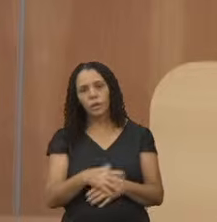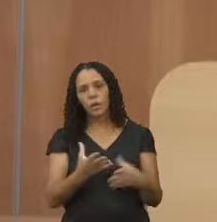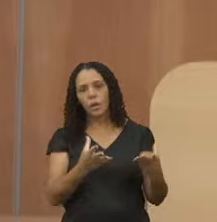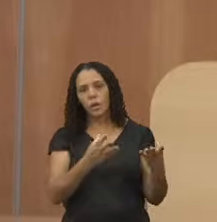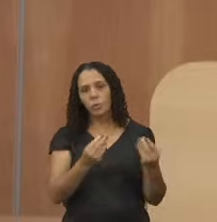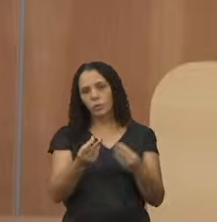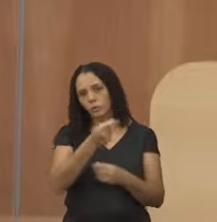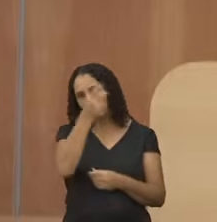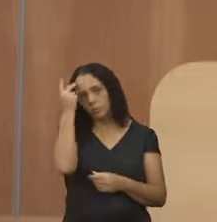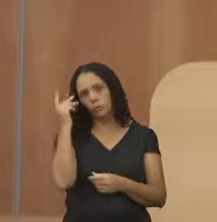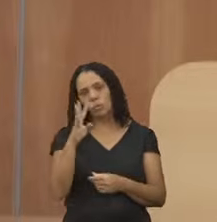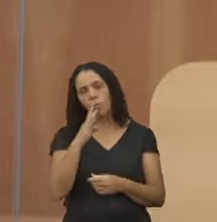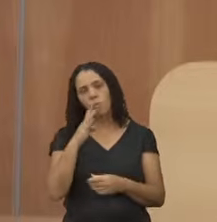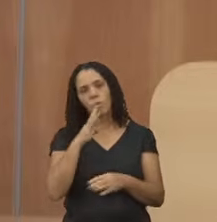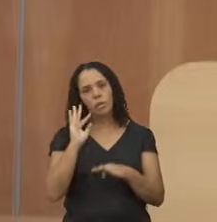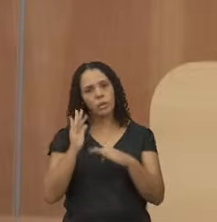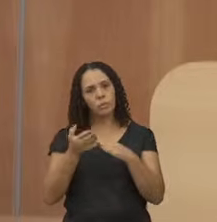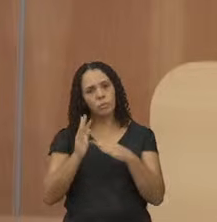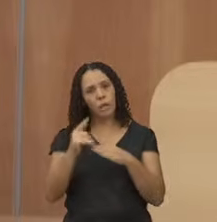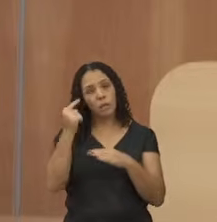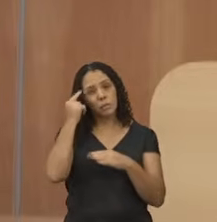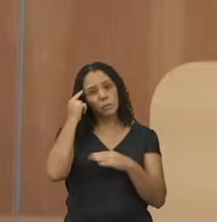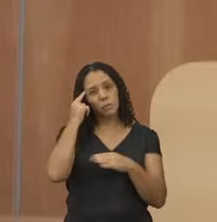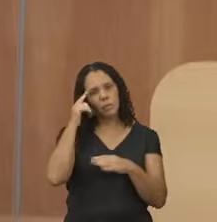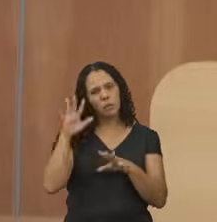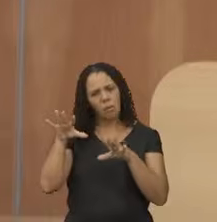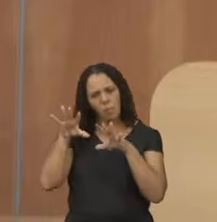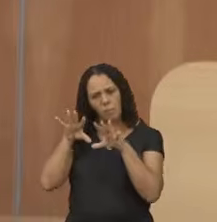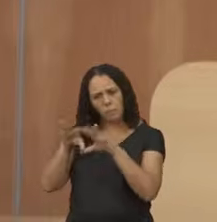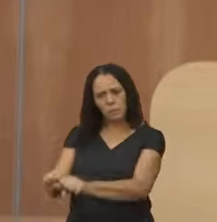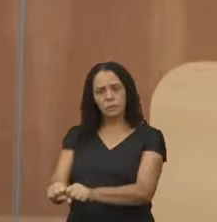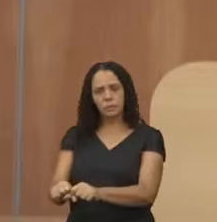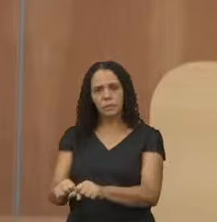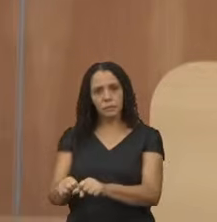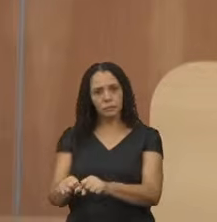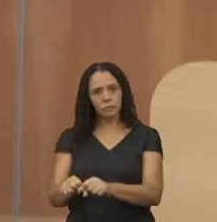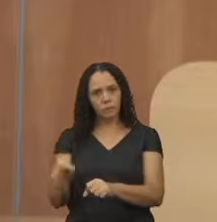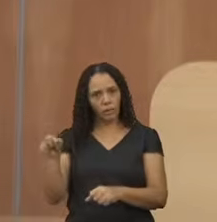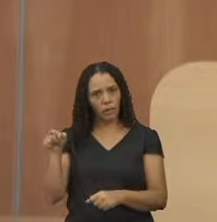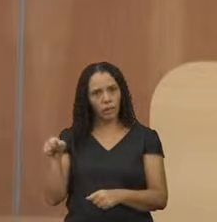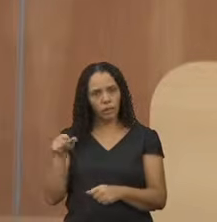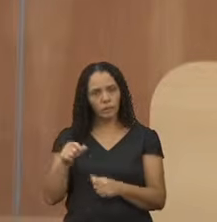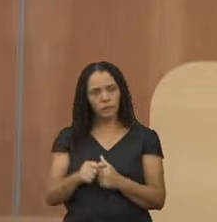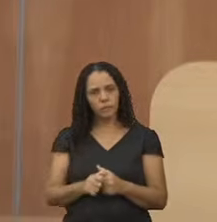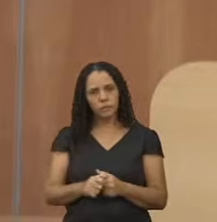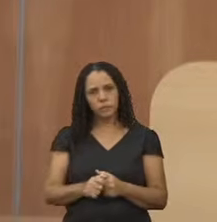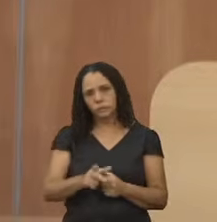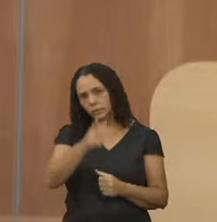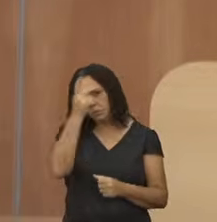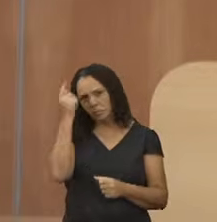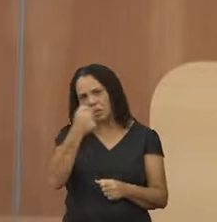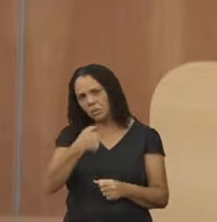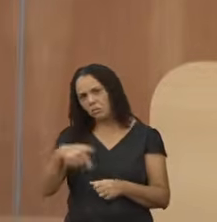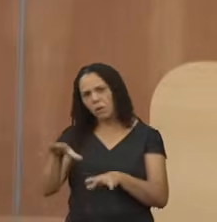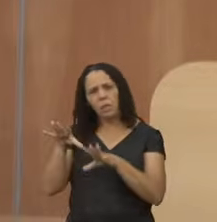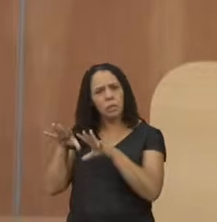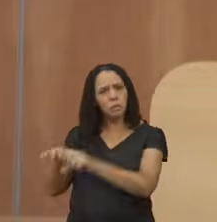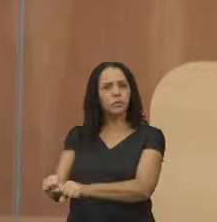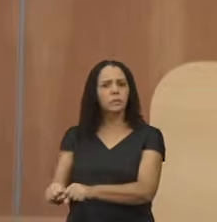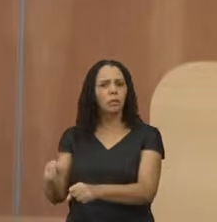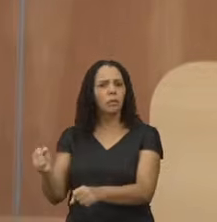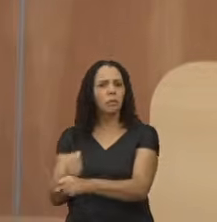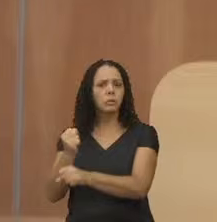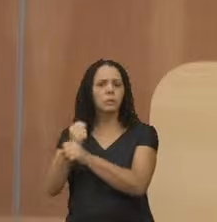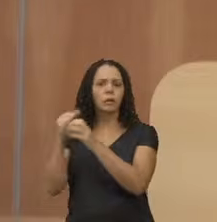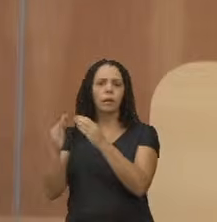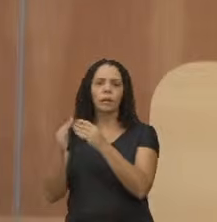gente conhece o 22 de abril e acha que foi uma invasão lá, o 22 de abril, não é? Que as pessoas foram lá, invadiram o terreno e construíram casa.